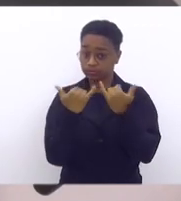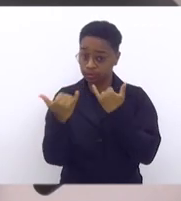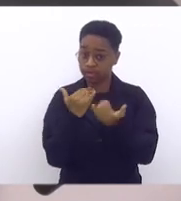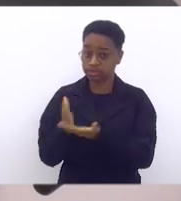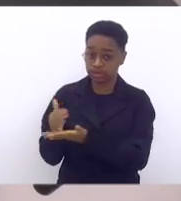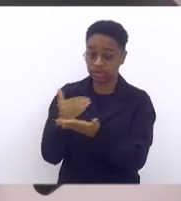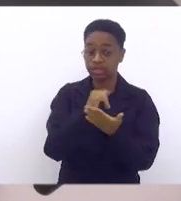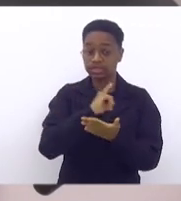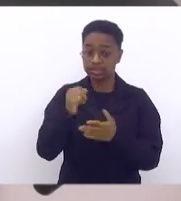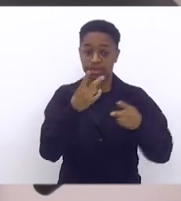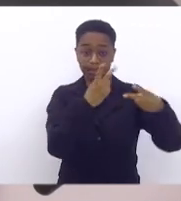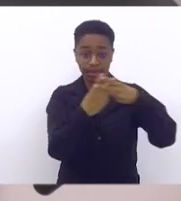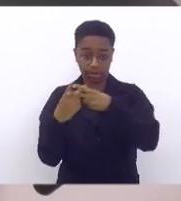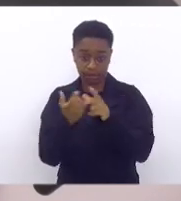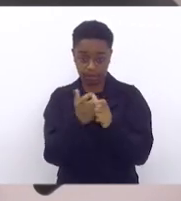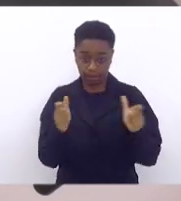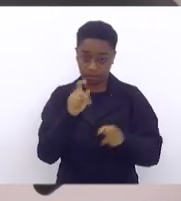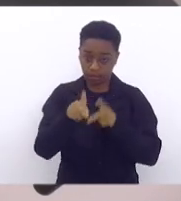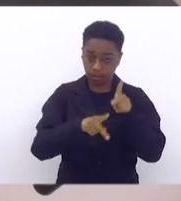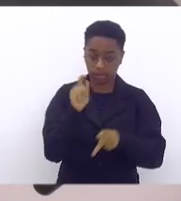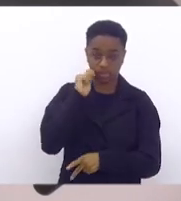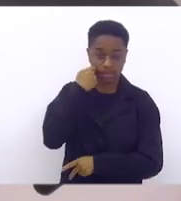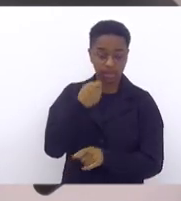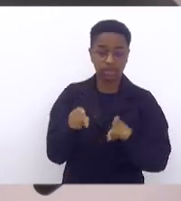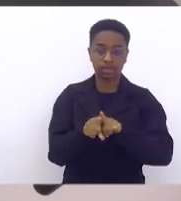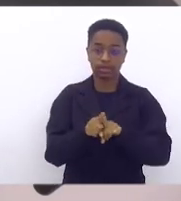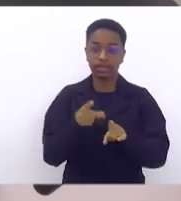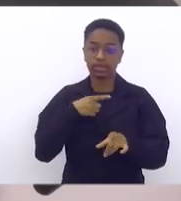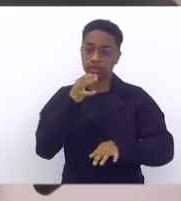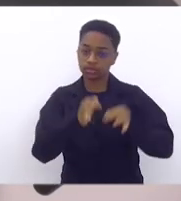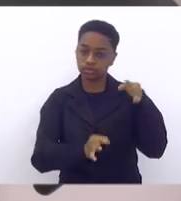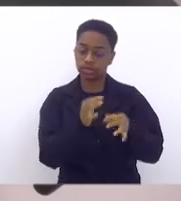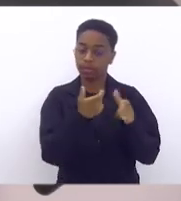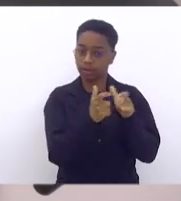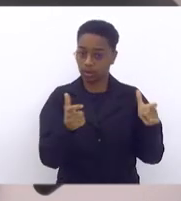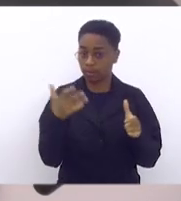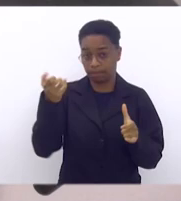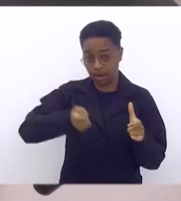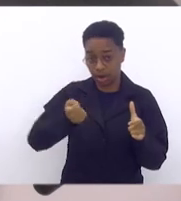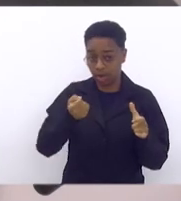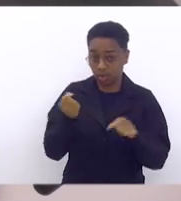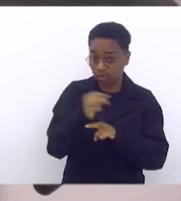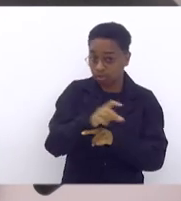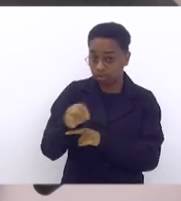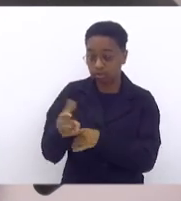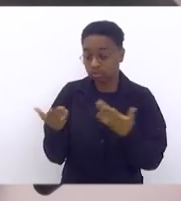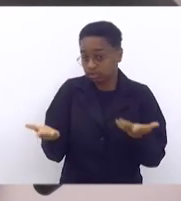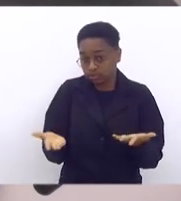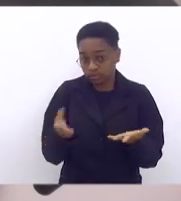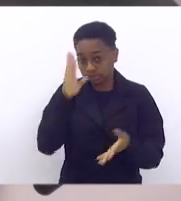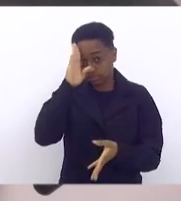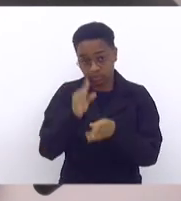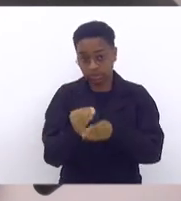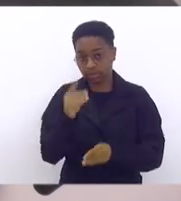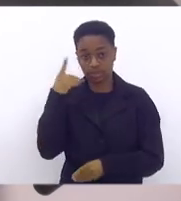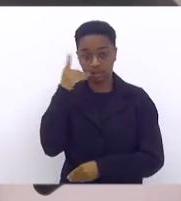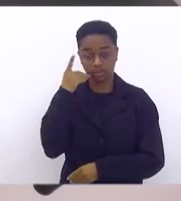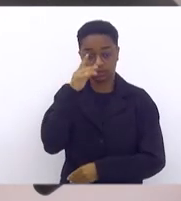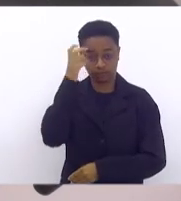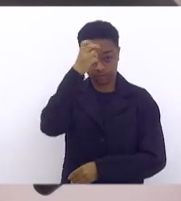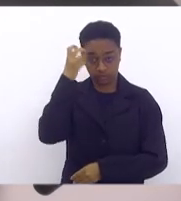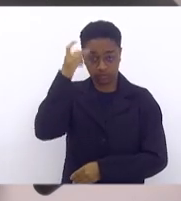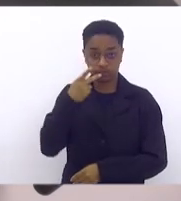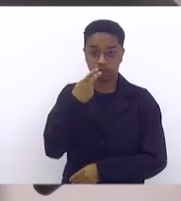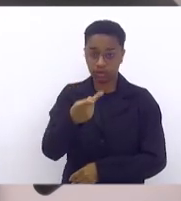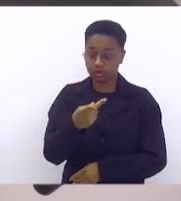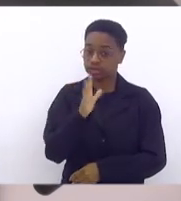gente está encarcerando majoritariamente a população negra e se a gente tem um judiciário que é majoritariamente composto por pessoas brancas, é o que a deputada Verônica Lima falou. Isso,